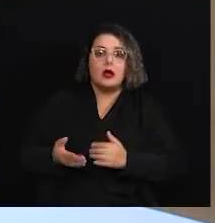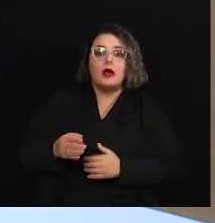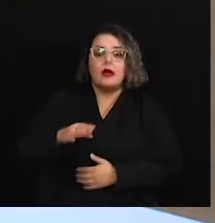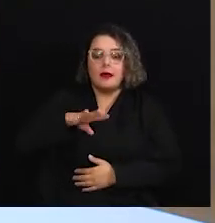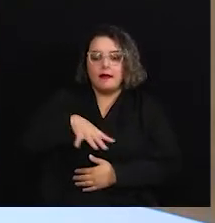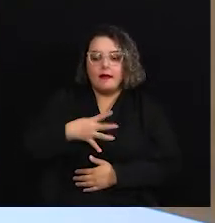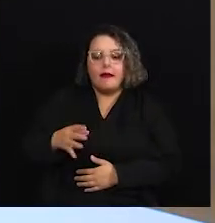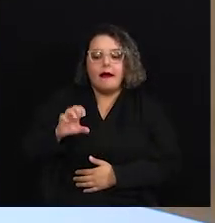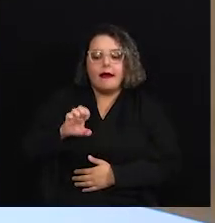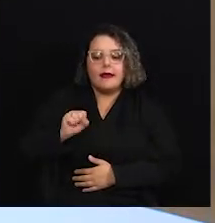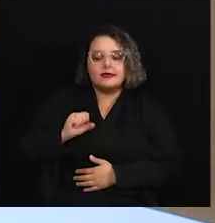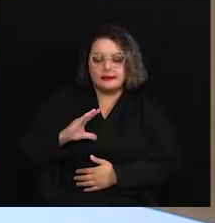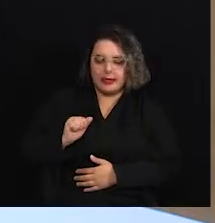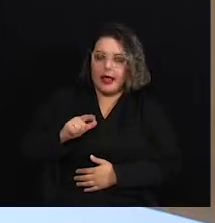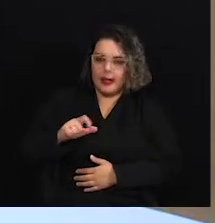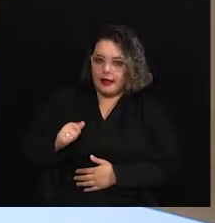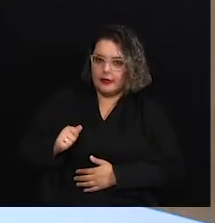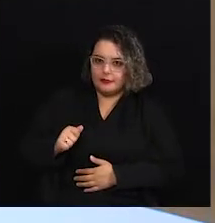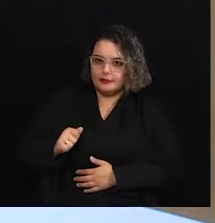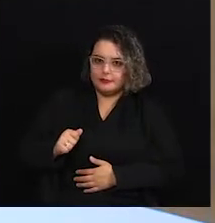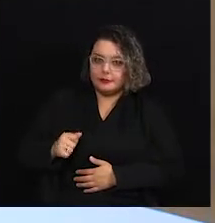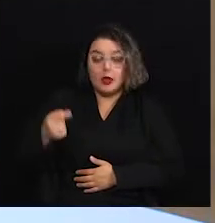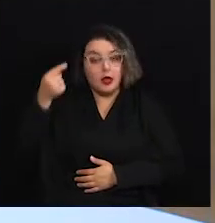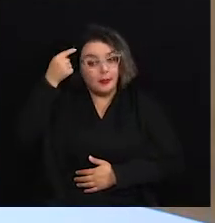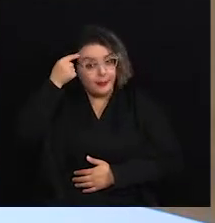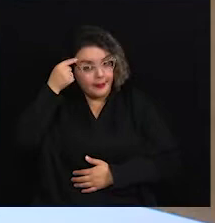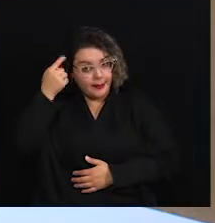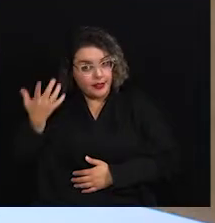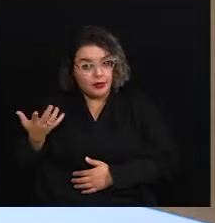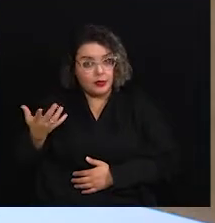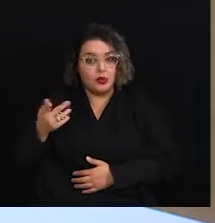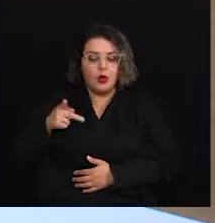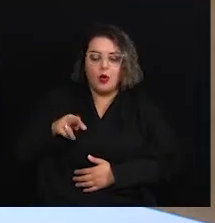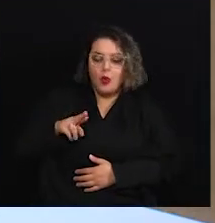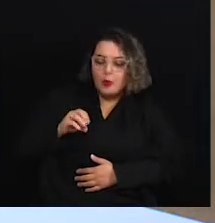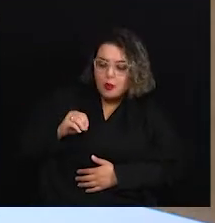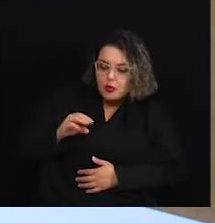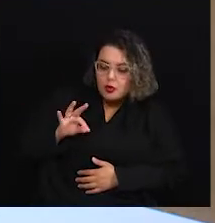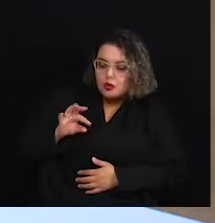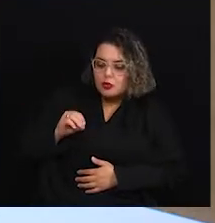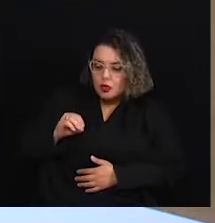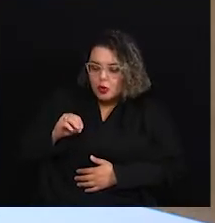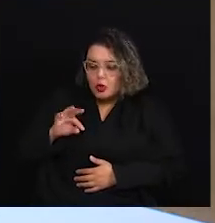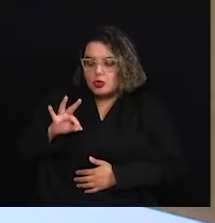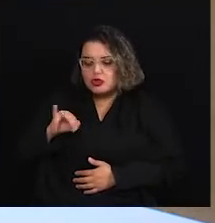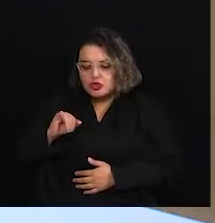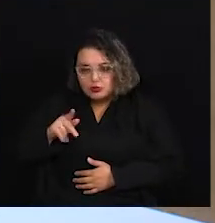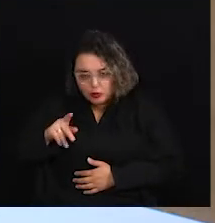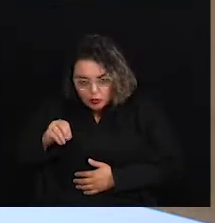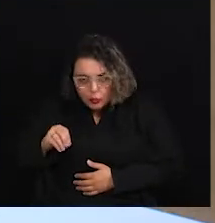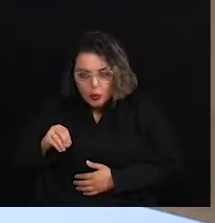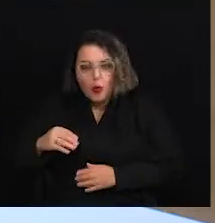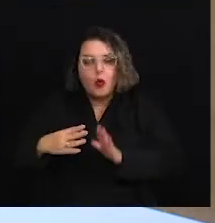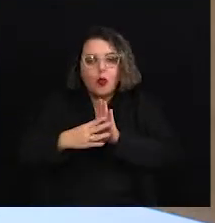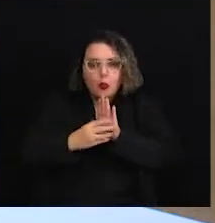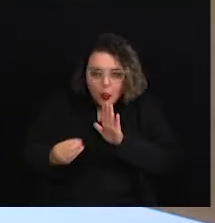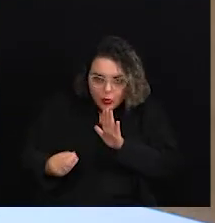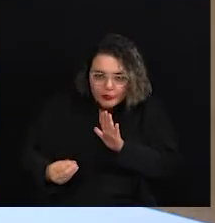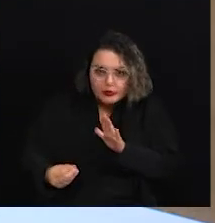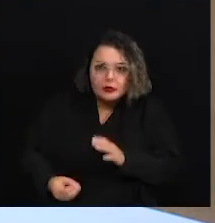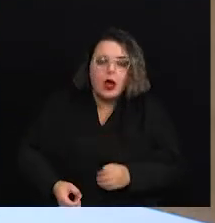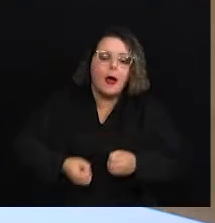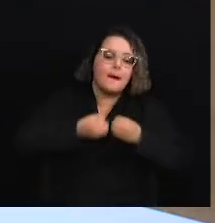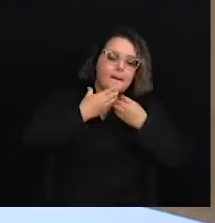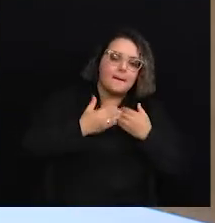a escalabilidade, né? Então, por mais que a gente esteja pensando em um protótipo, pensando em um modelo de negócio que seja favorável para as